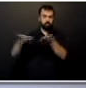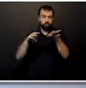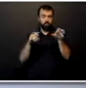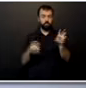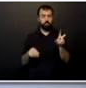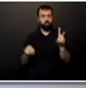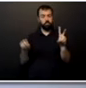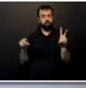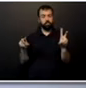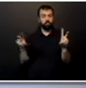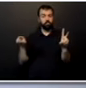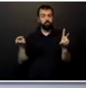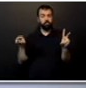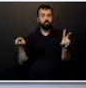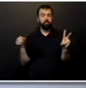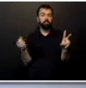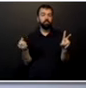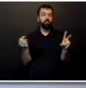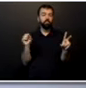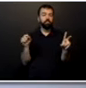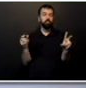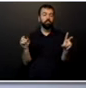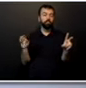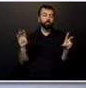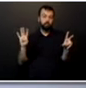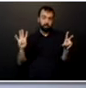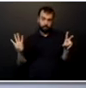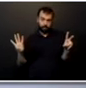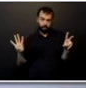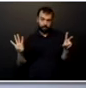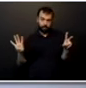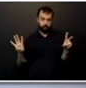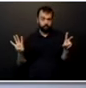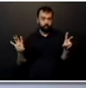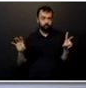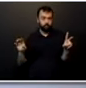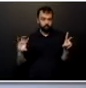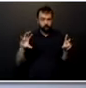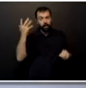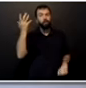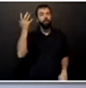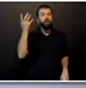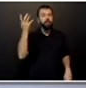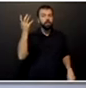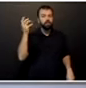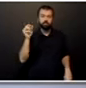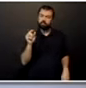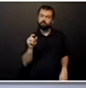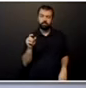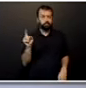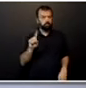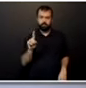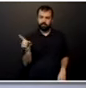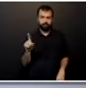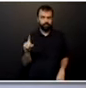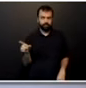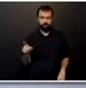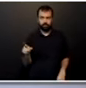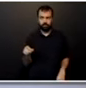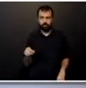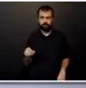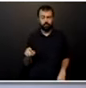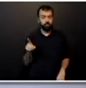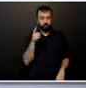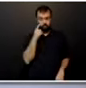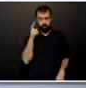eu deveria usar o dobro de colheres eu deveria utilizar olá mulheres de sol também não é verdadeira essa